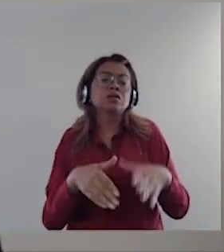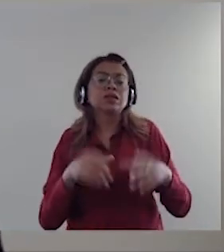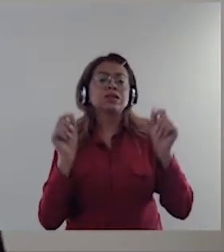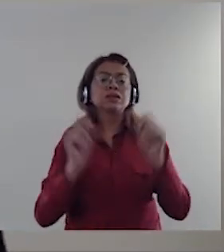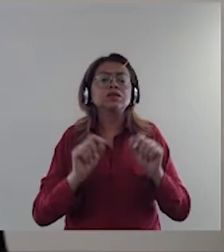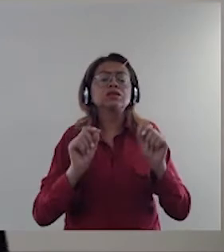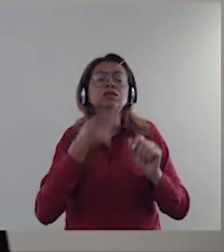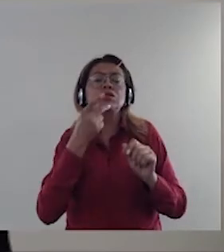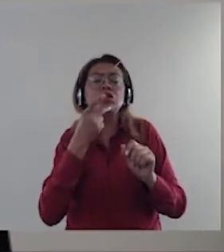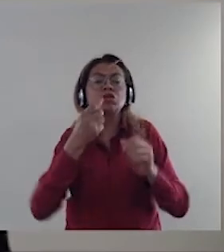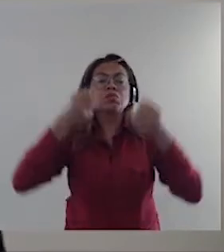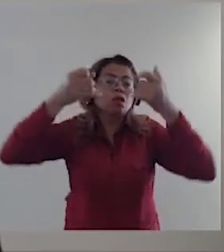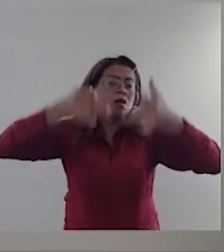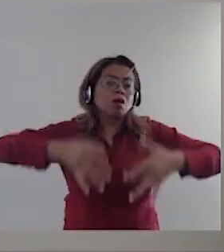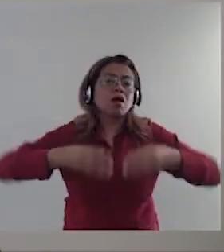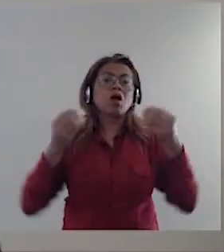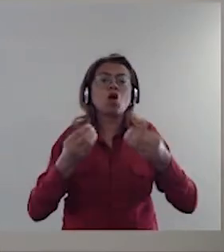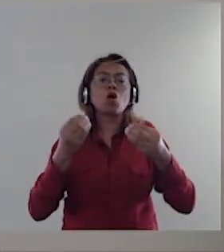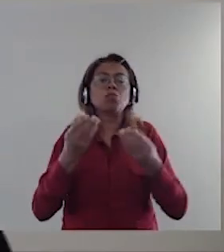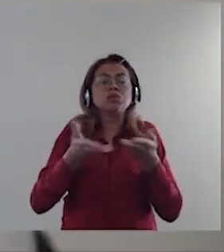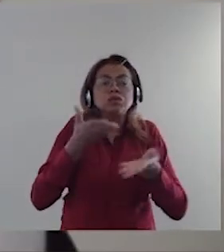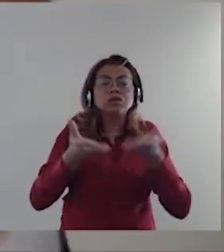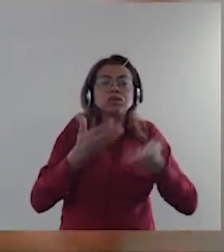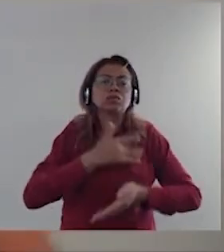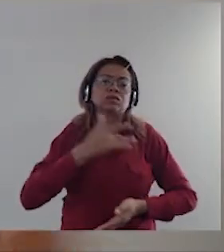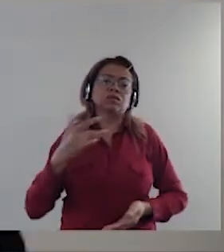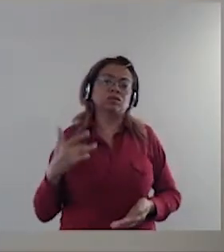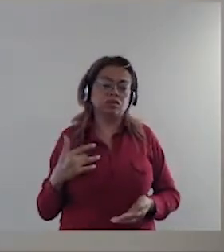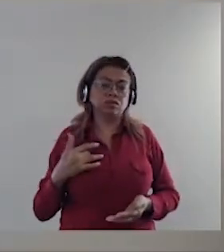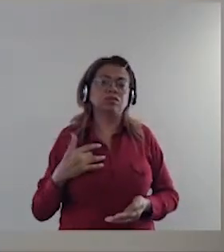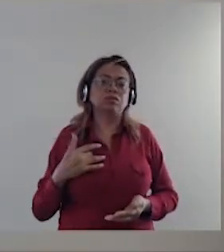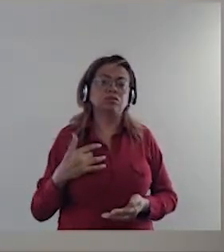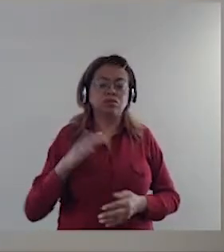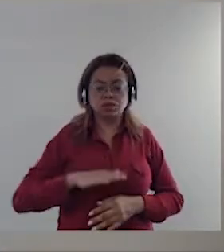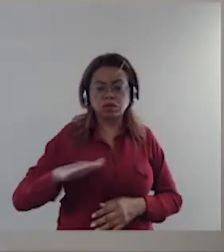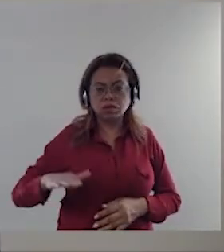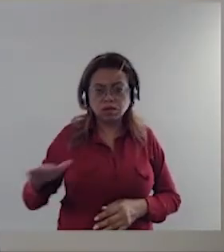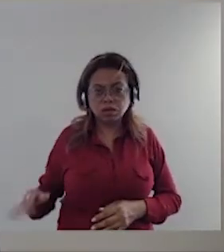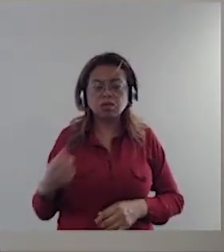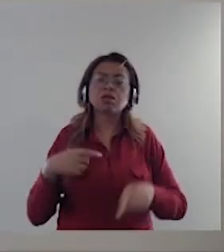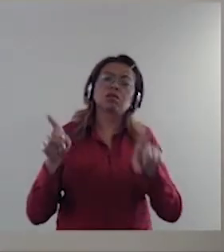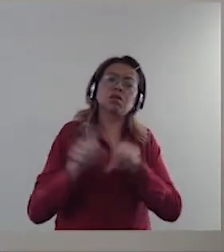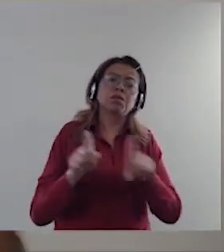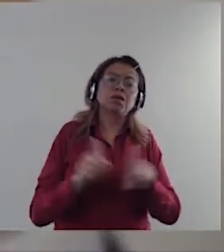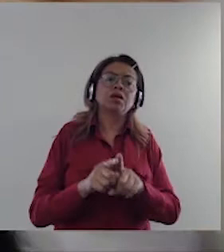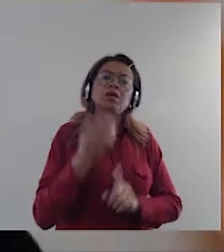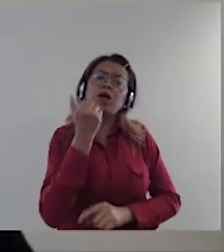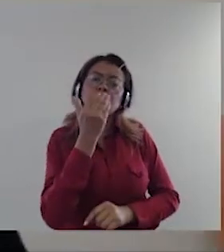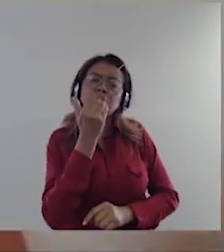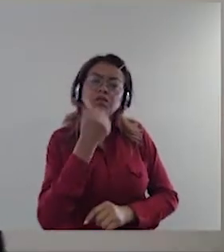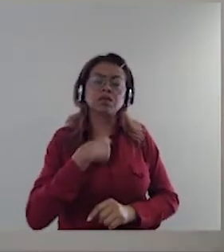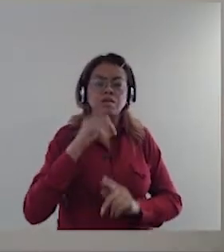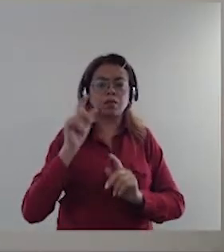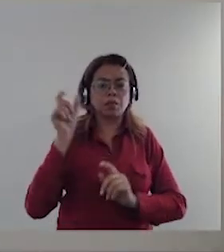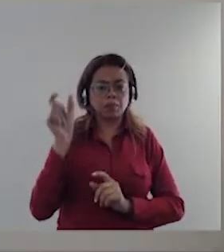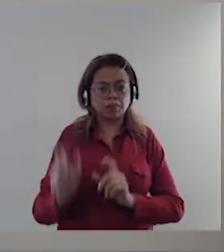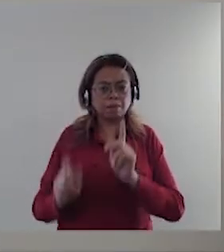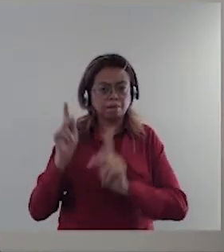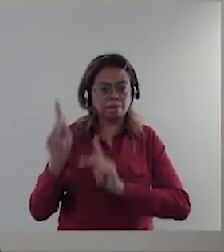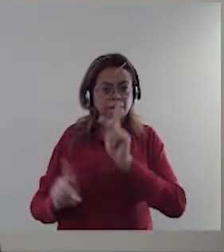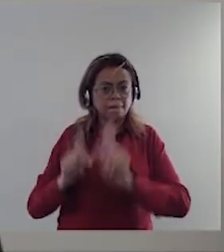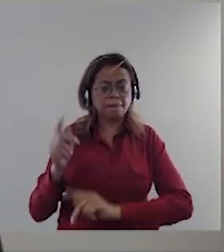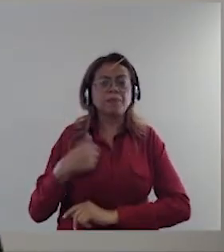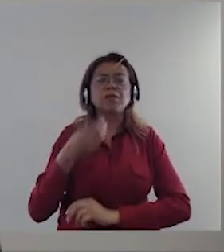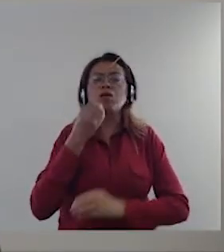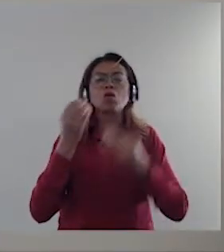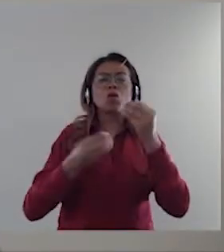de dizer como é que está sendo o tratamento de saúde, como é que está sendo a alimentação da pessoa, como é que ela se comporta do